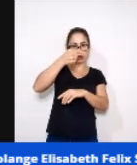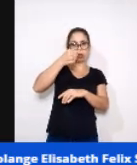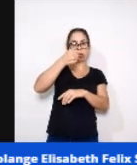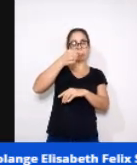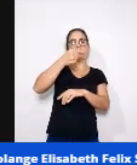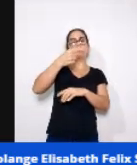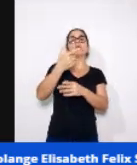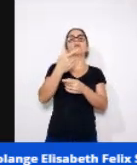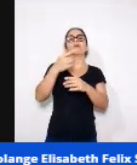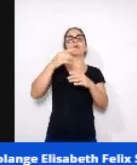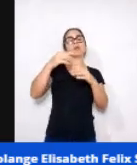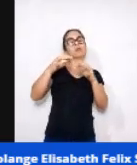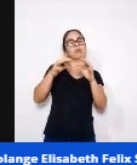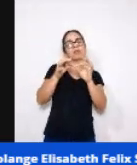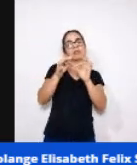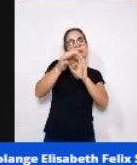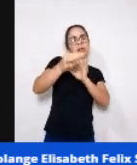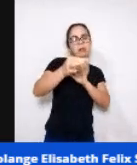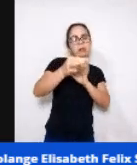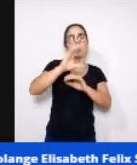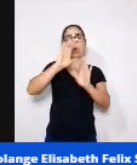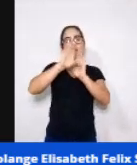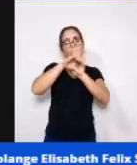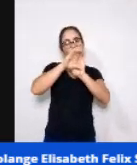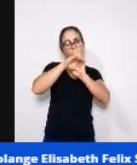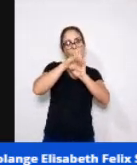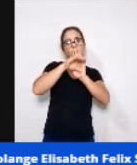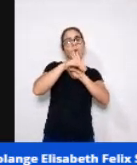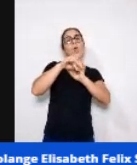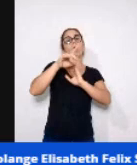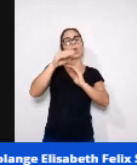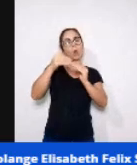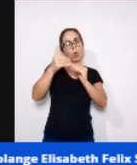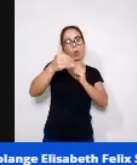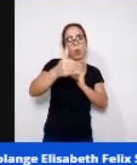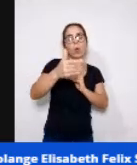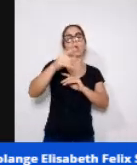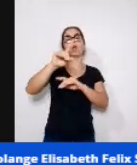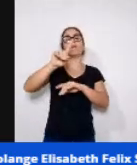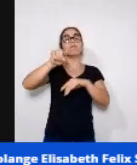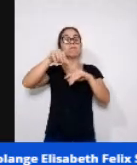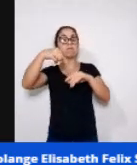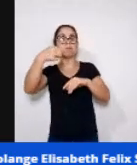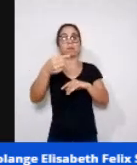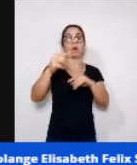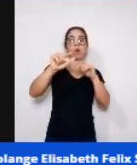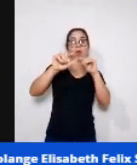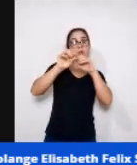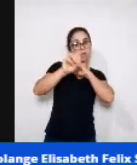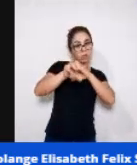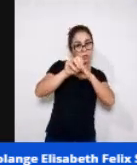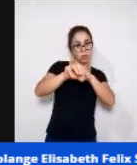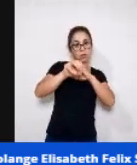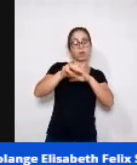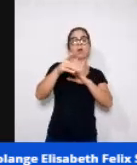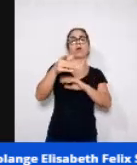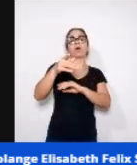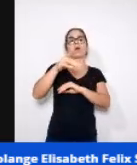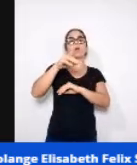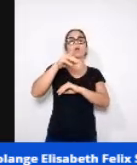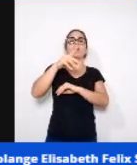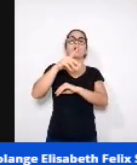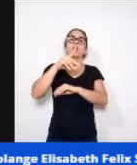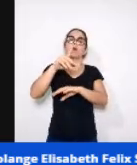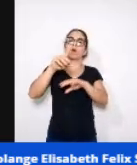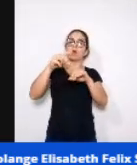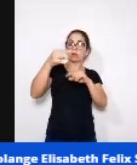esse conceito para que nós possamos começar a trabalhar com expoentes negativos. E a habilidade